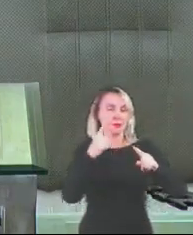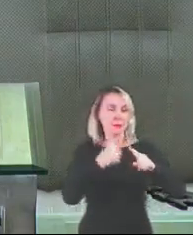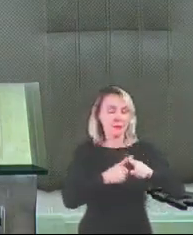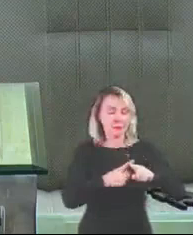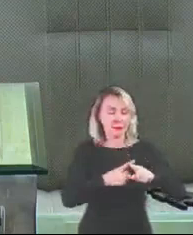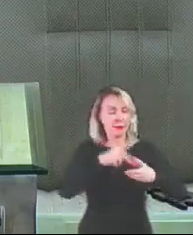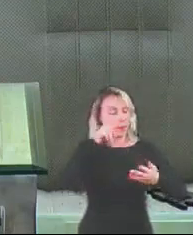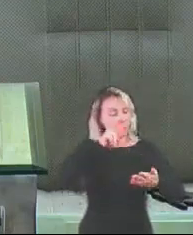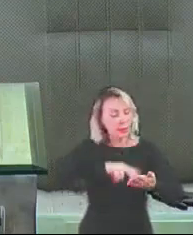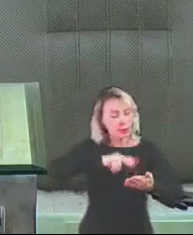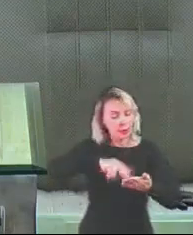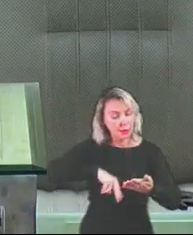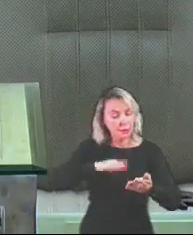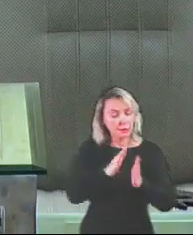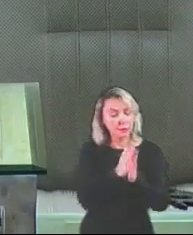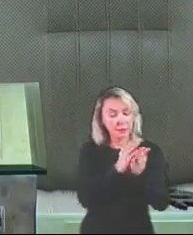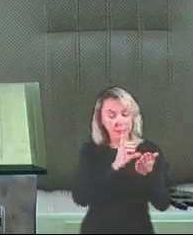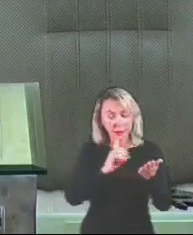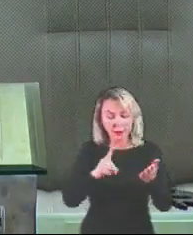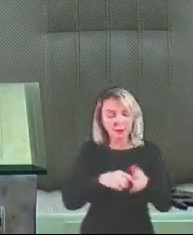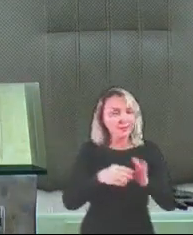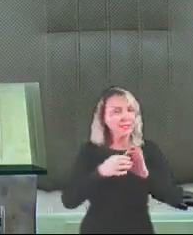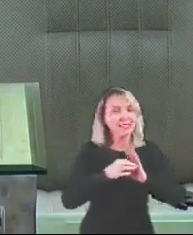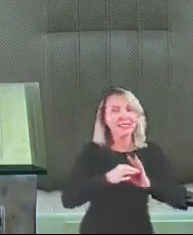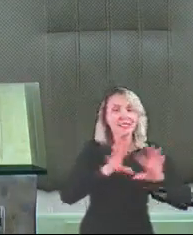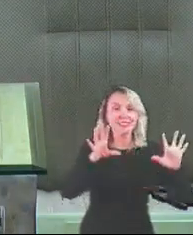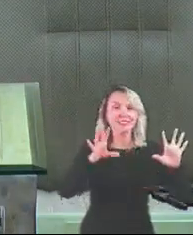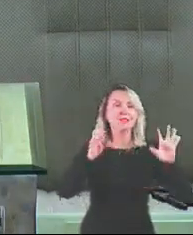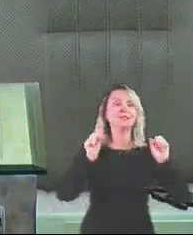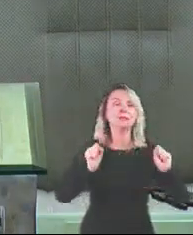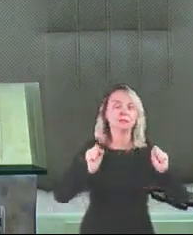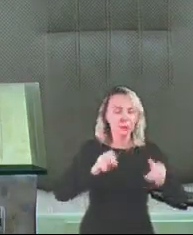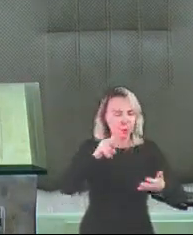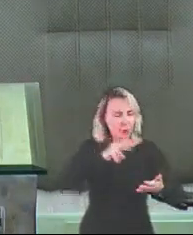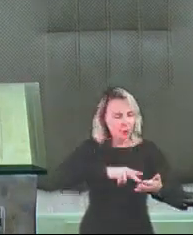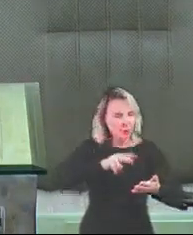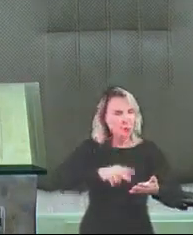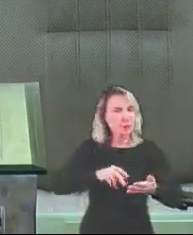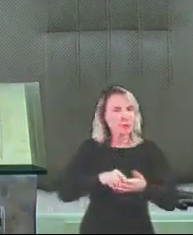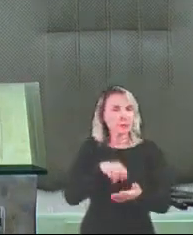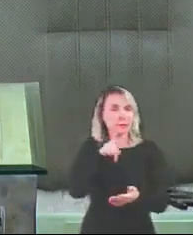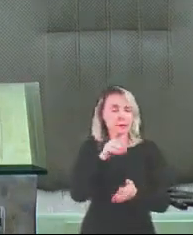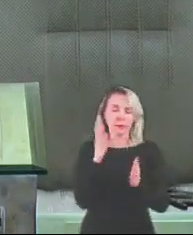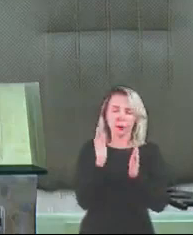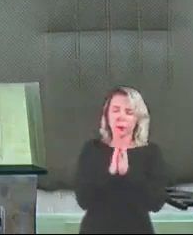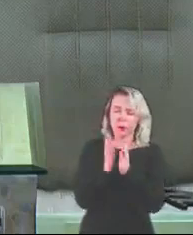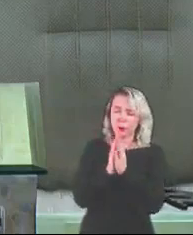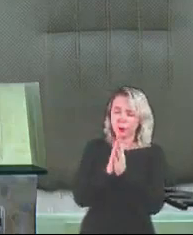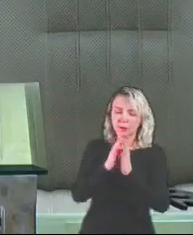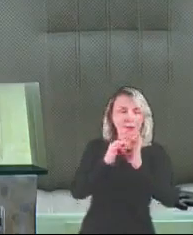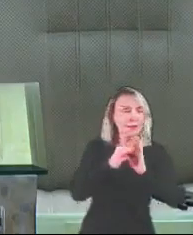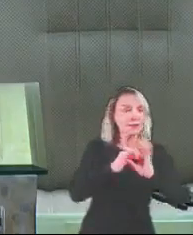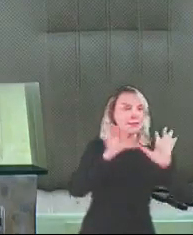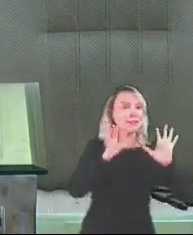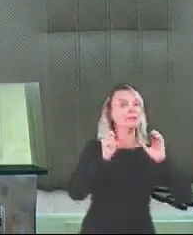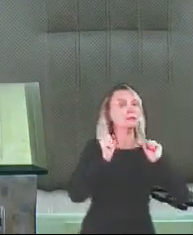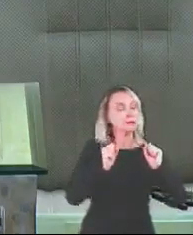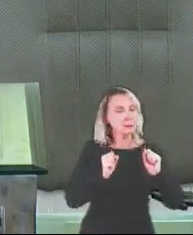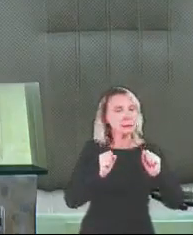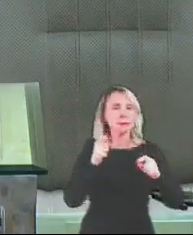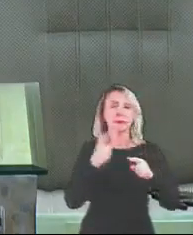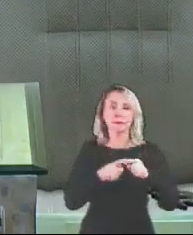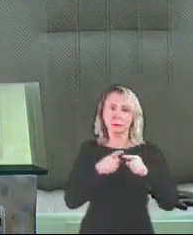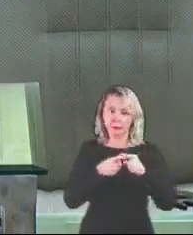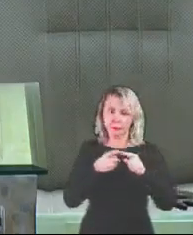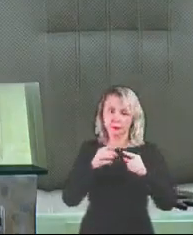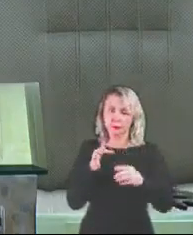do Senhor, de meditarmos na sua palavra, de orarmos a Deus, porque os dias são